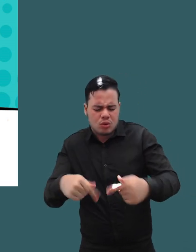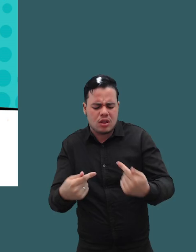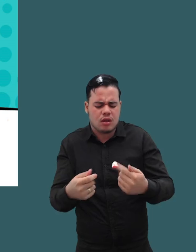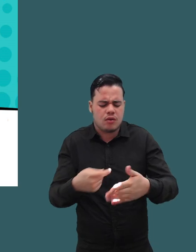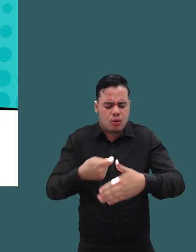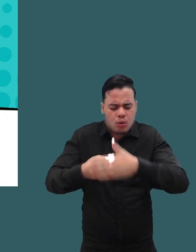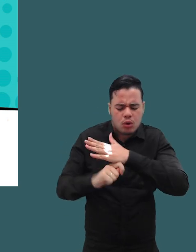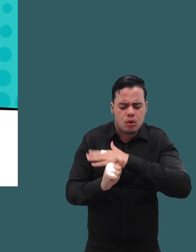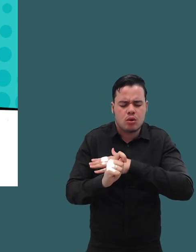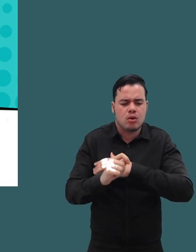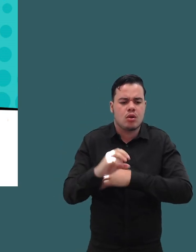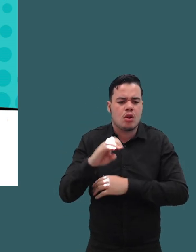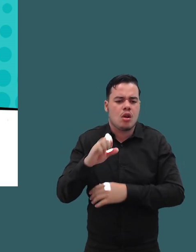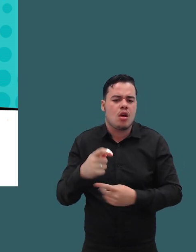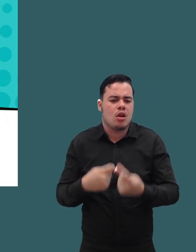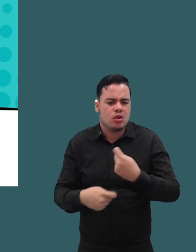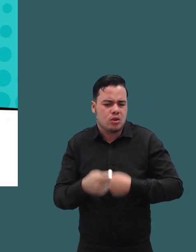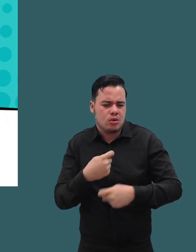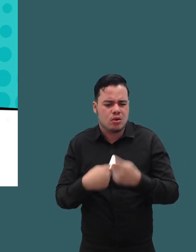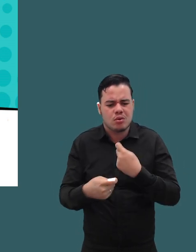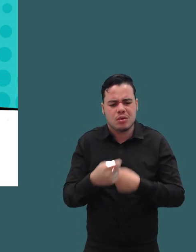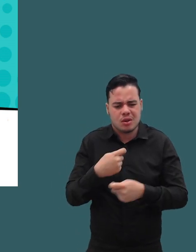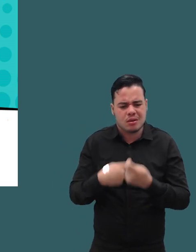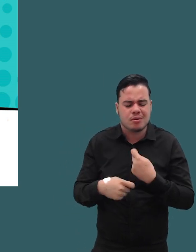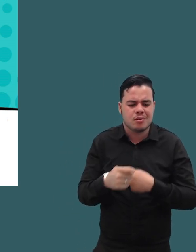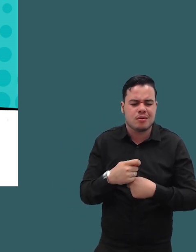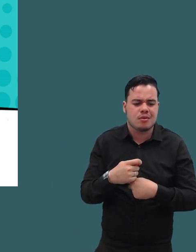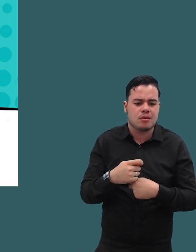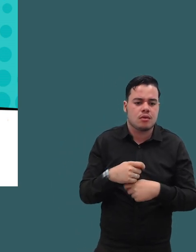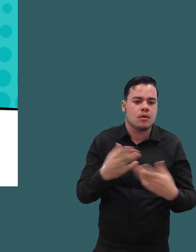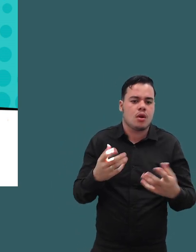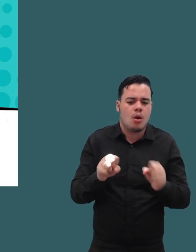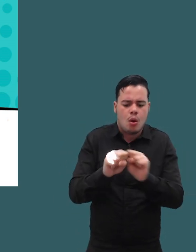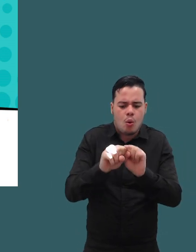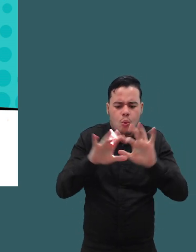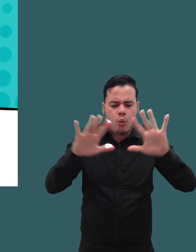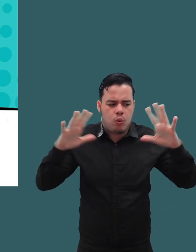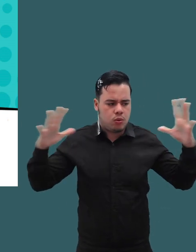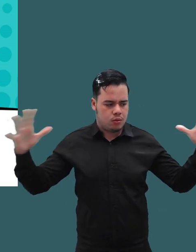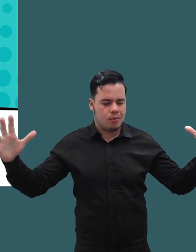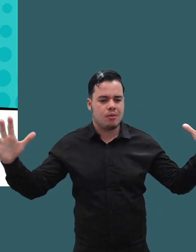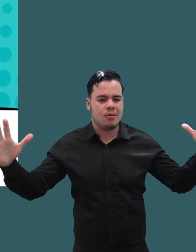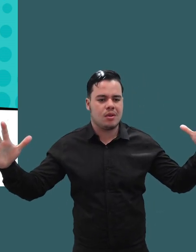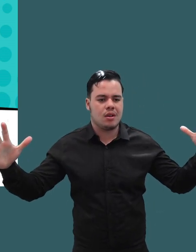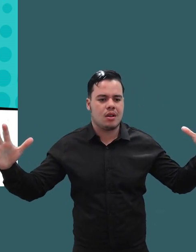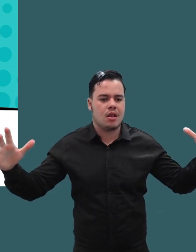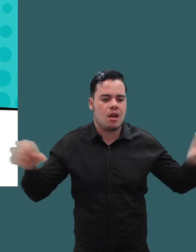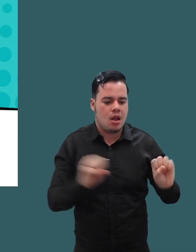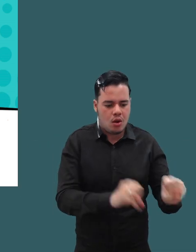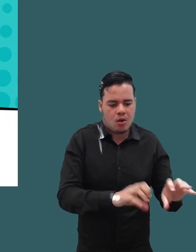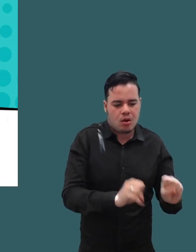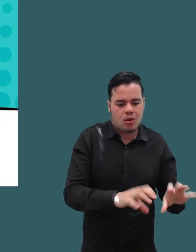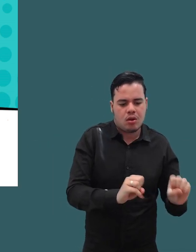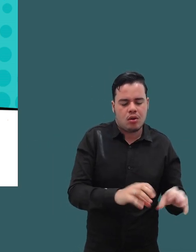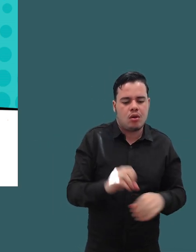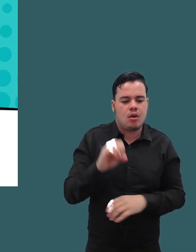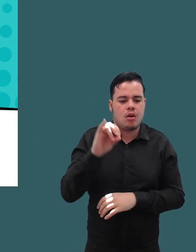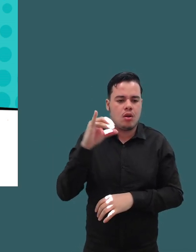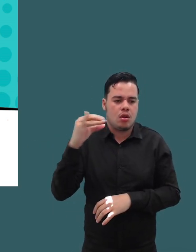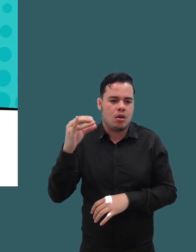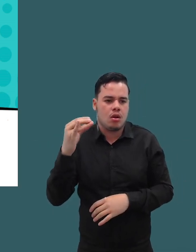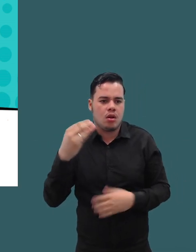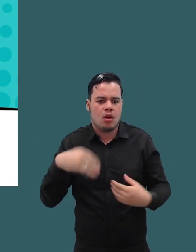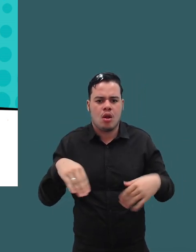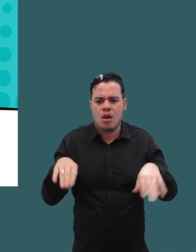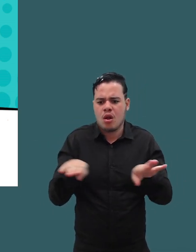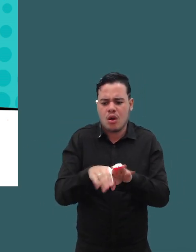econômico que essa tarefa necessita. Para ampliar a alfabetização científica de uma população do